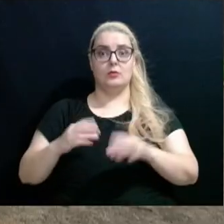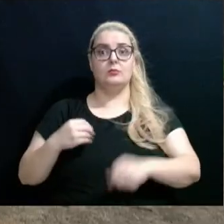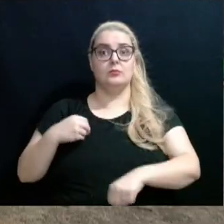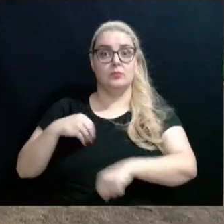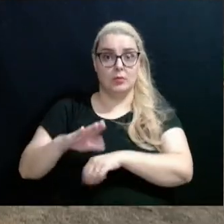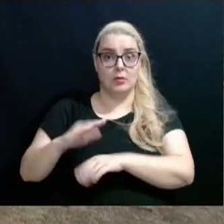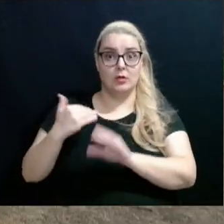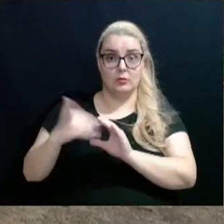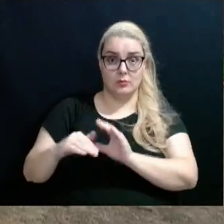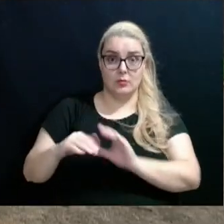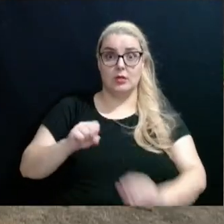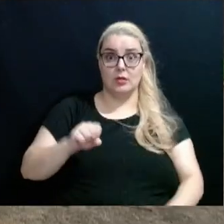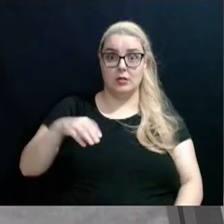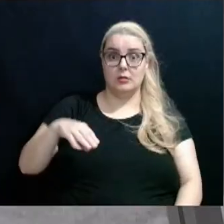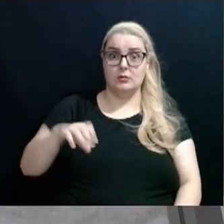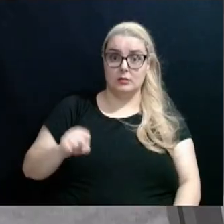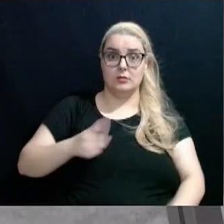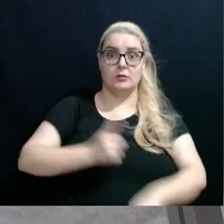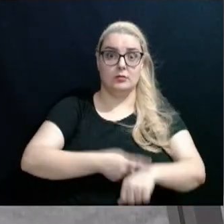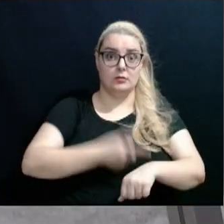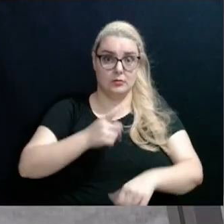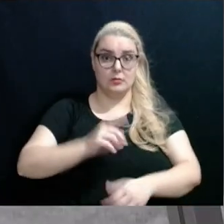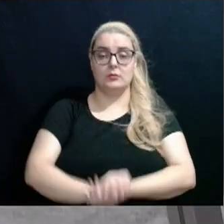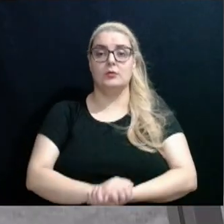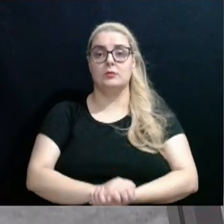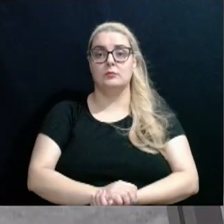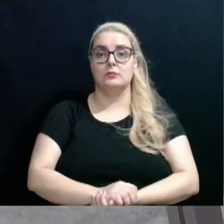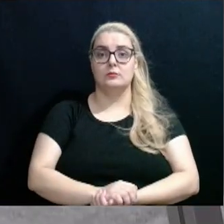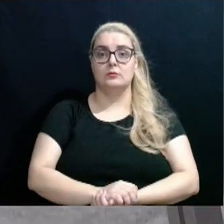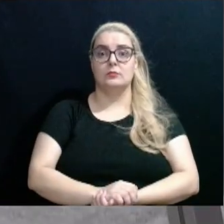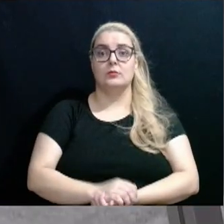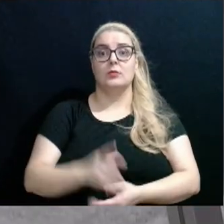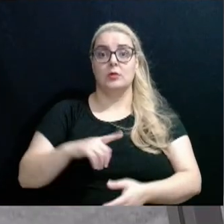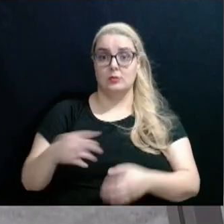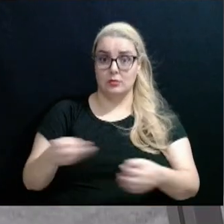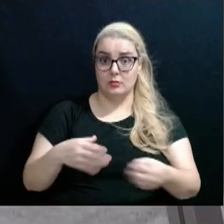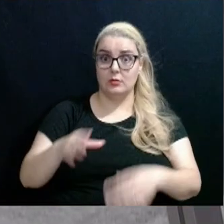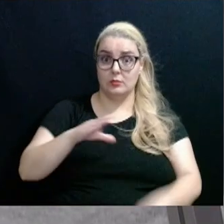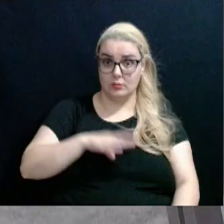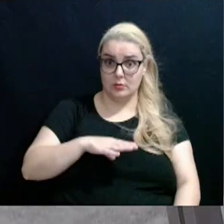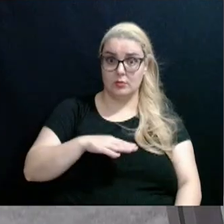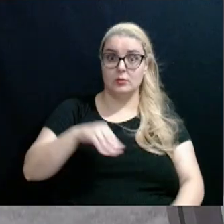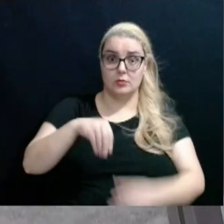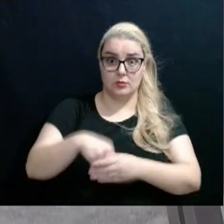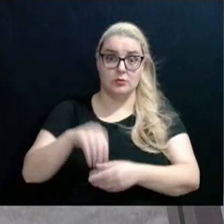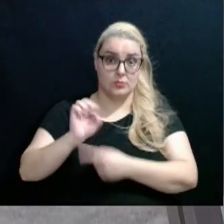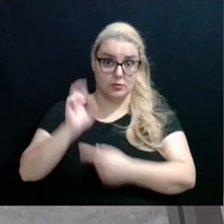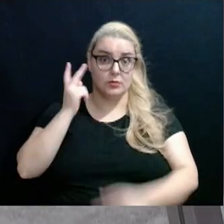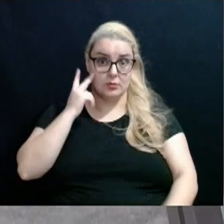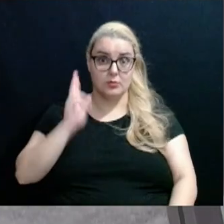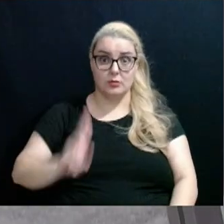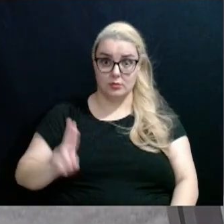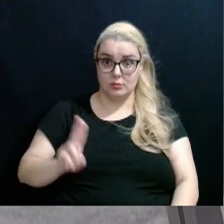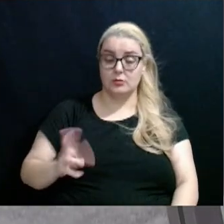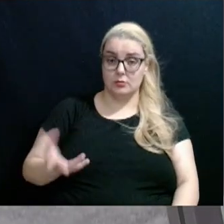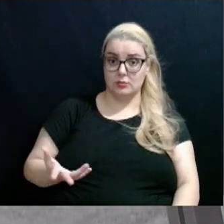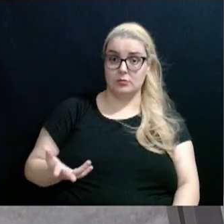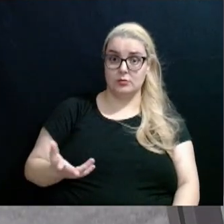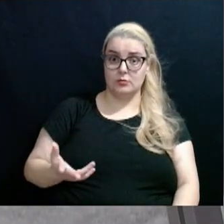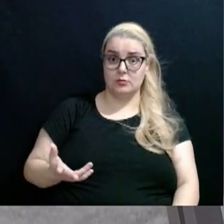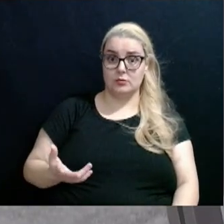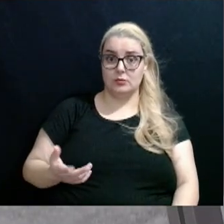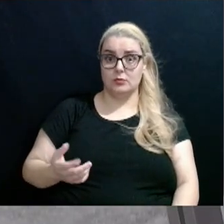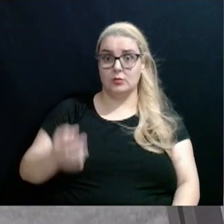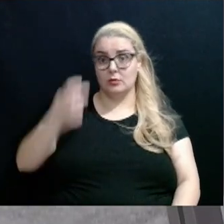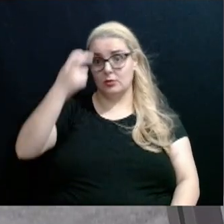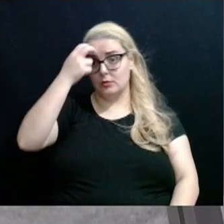mensagens SMS em tempo real. Nós temos aqui recentemente uma cidade do interior que instalou uma inteligência artificial